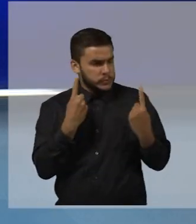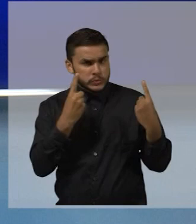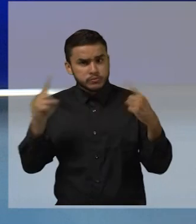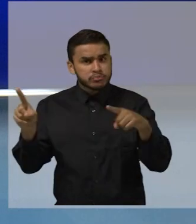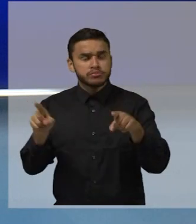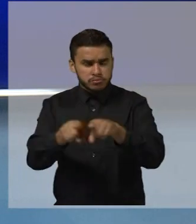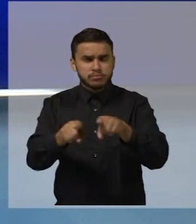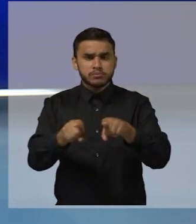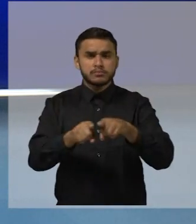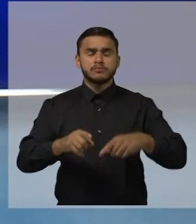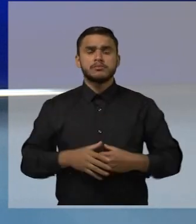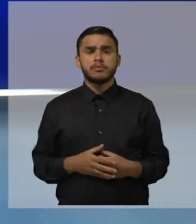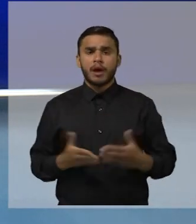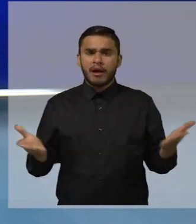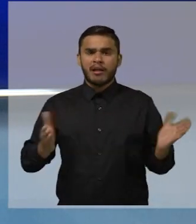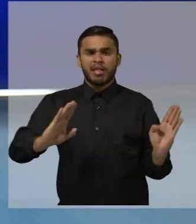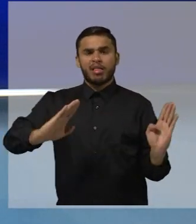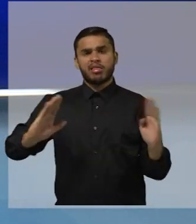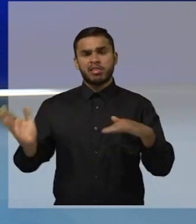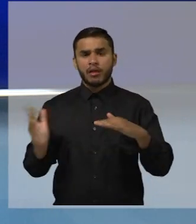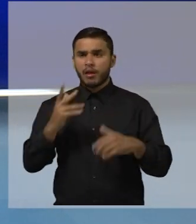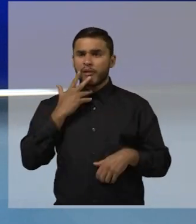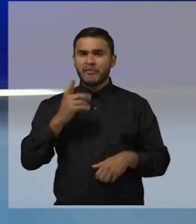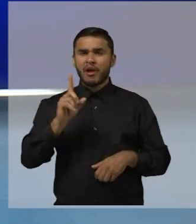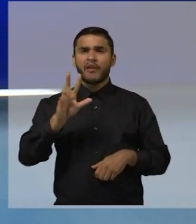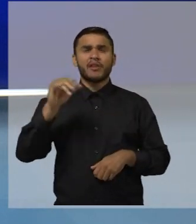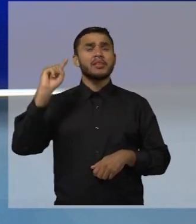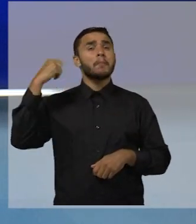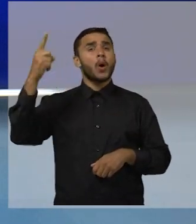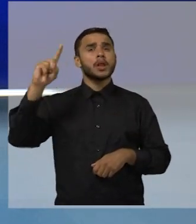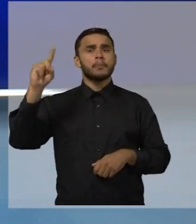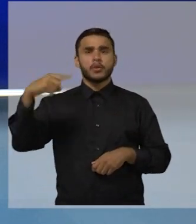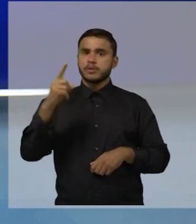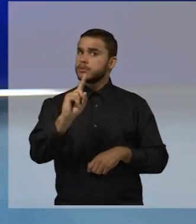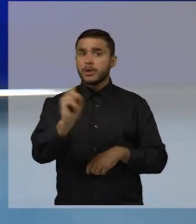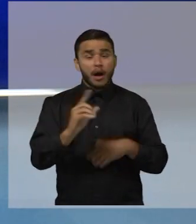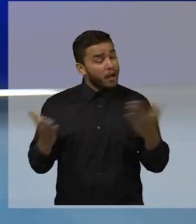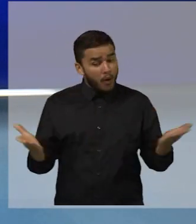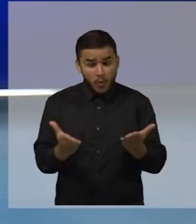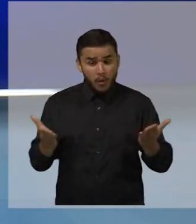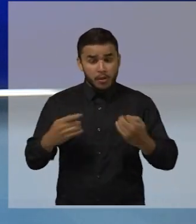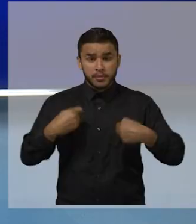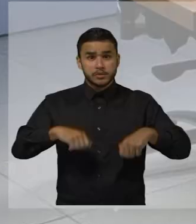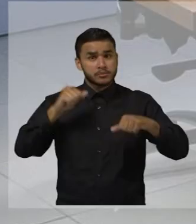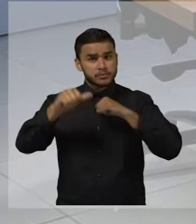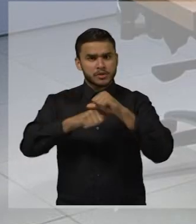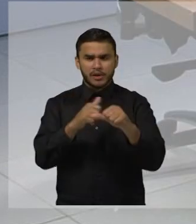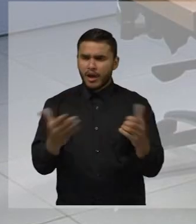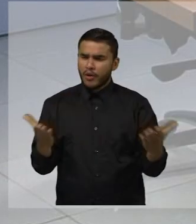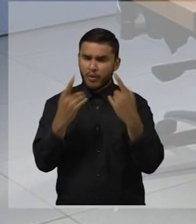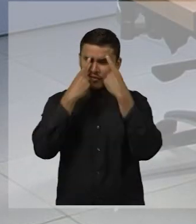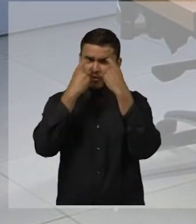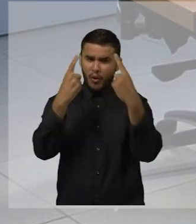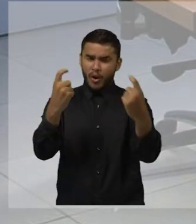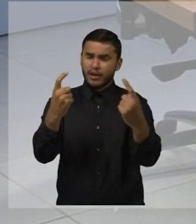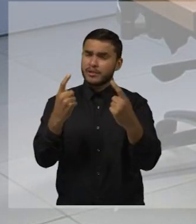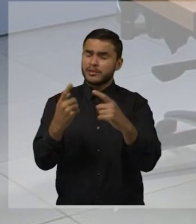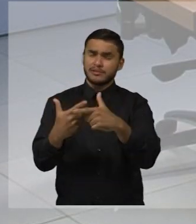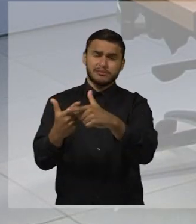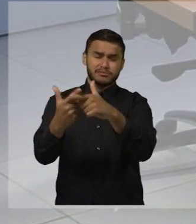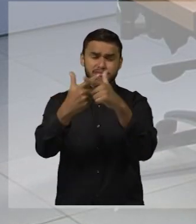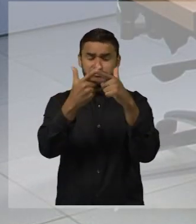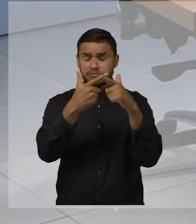postergado. E essa atitude nos parece que poderá nos favorecer, passado essa fase, com dias